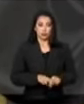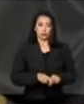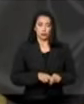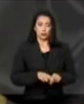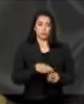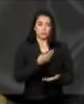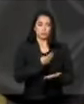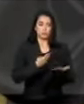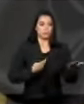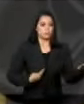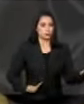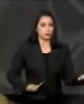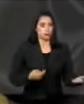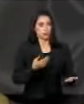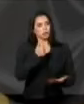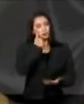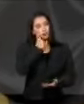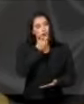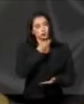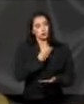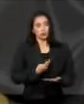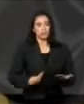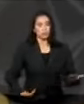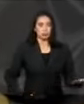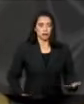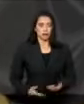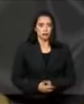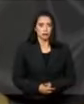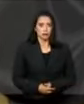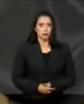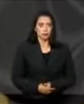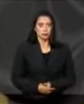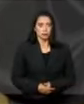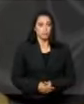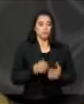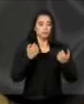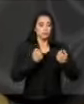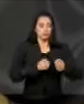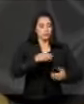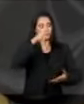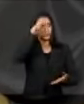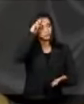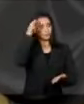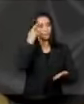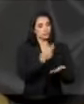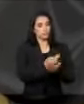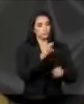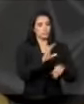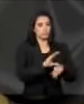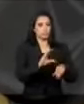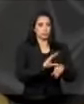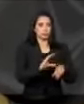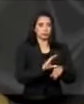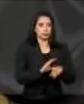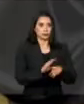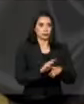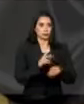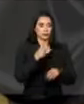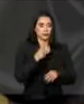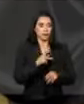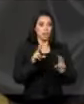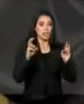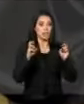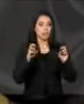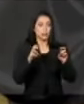ministros, senhoras ministras, há que se respeitar a Constituição. E a expressão trânsito julgado não foi colocada lá por acaso,